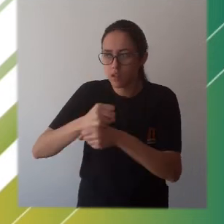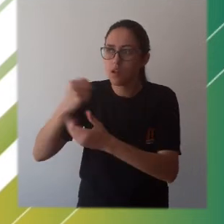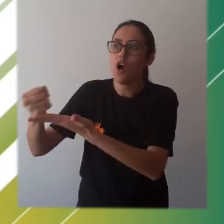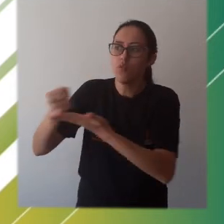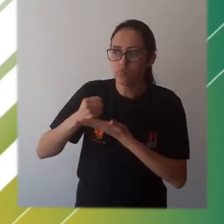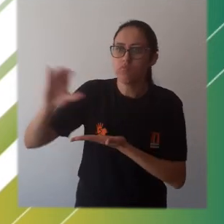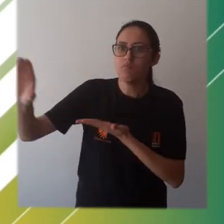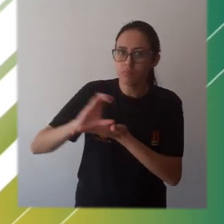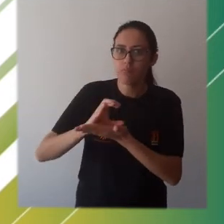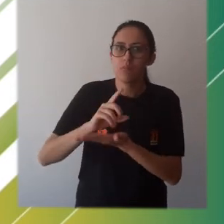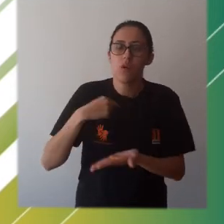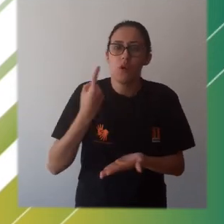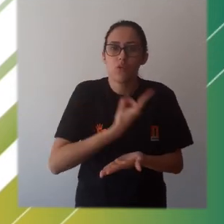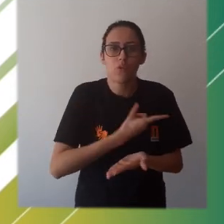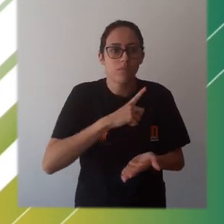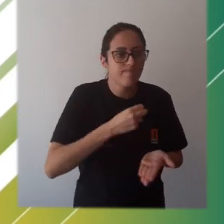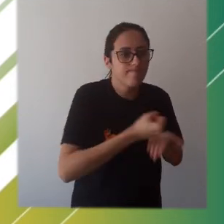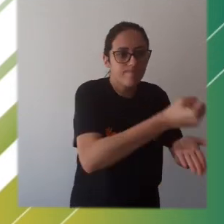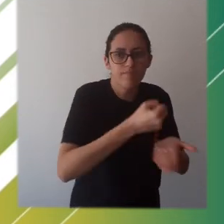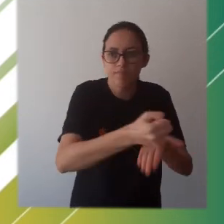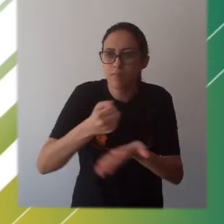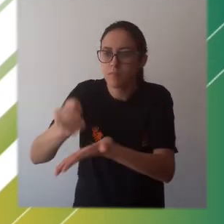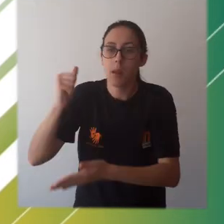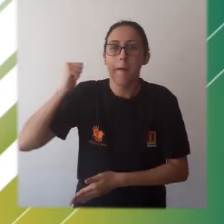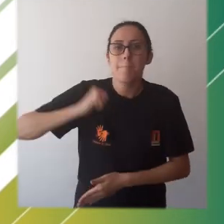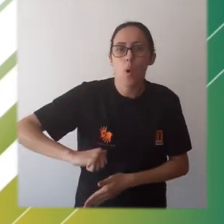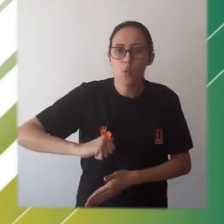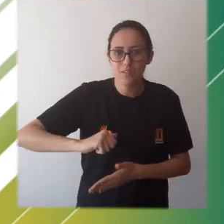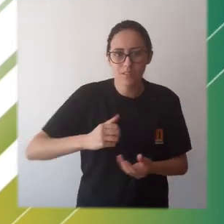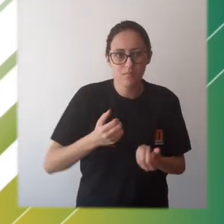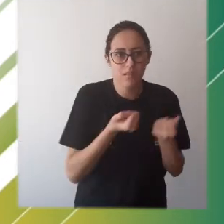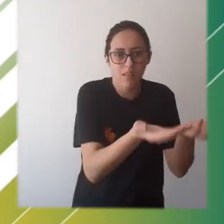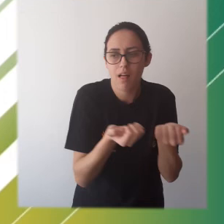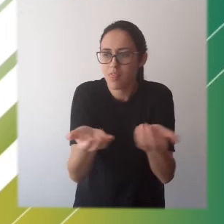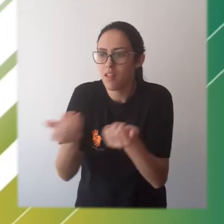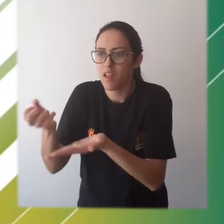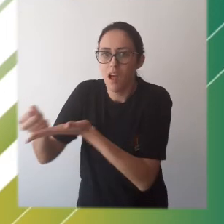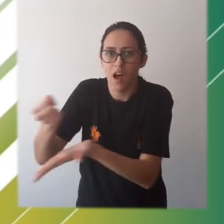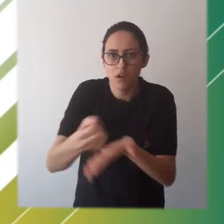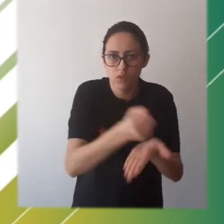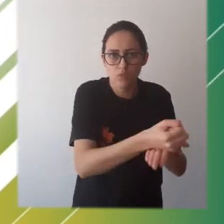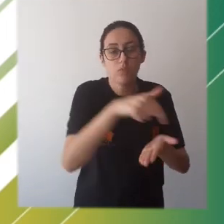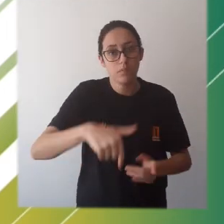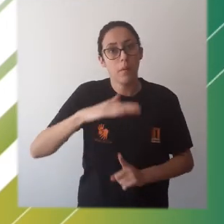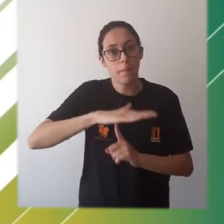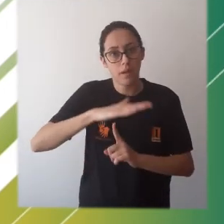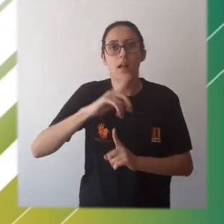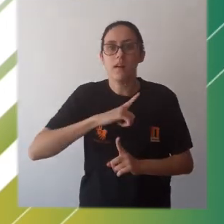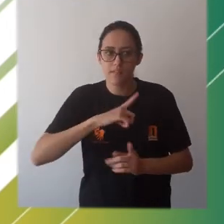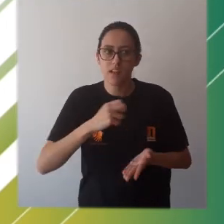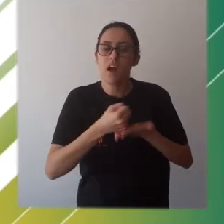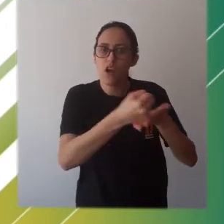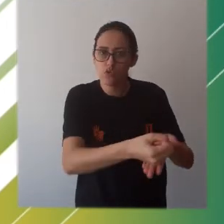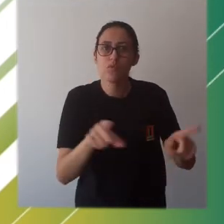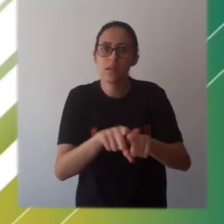4.750.000 ano, onde nós destinamos 1.212 bolsas para 6 categorias. O Paraná é o único estado que apresenta bolsas